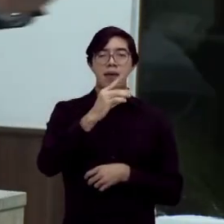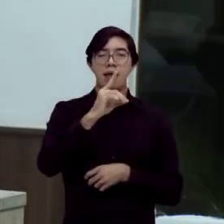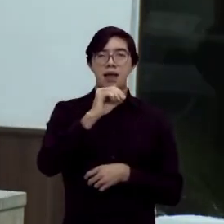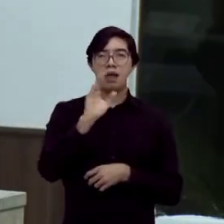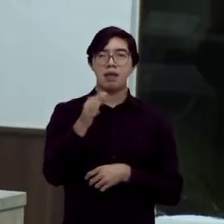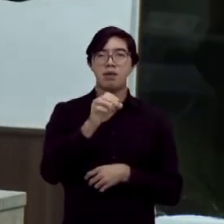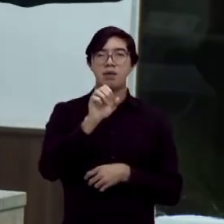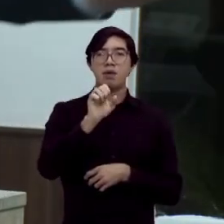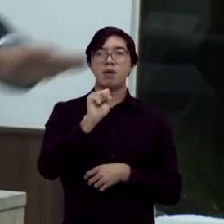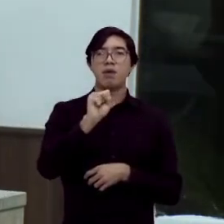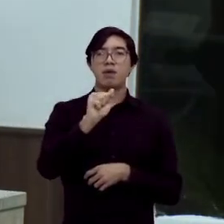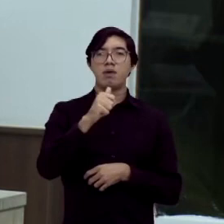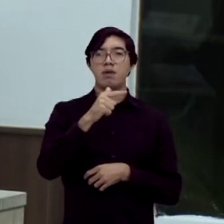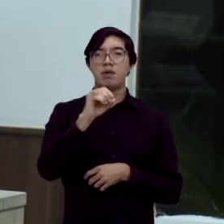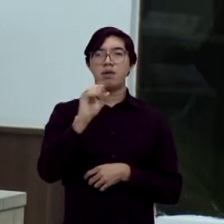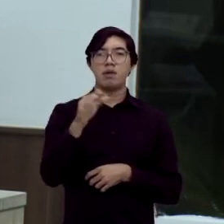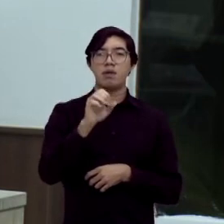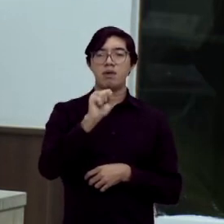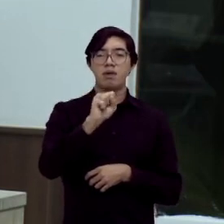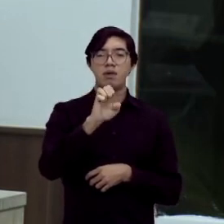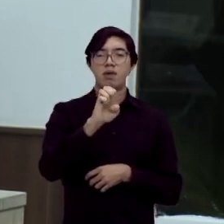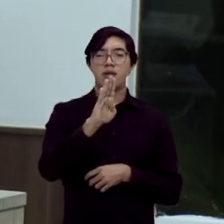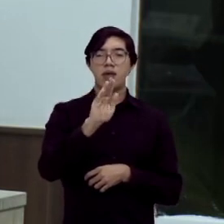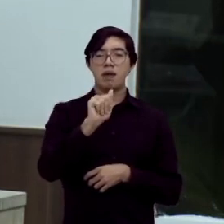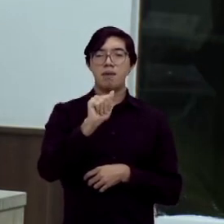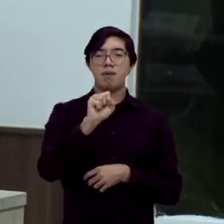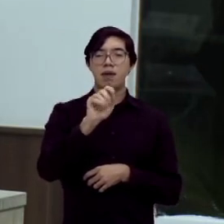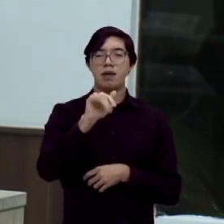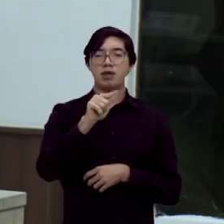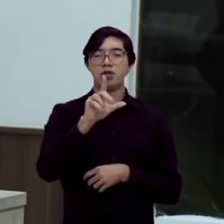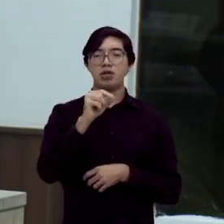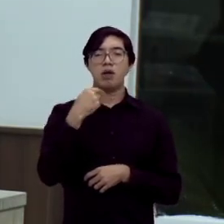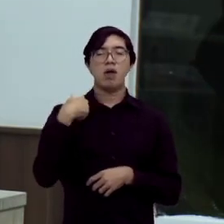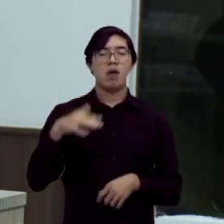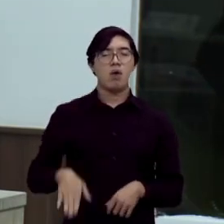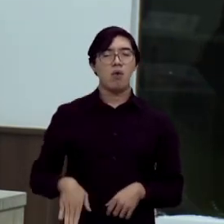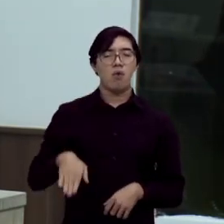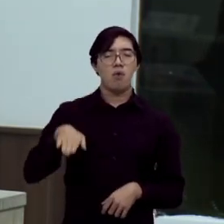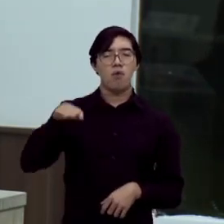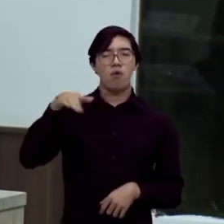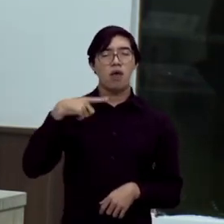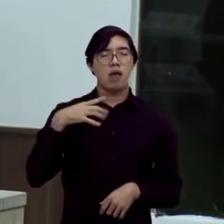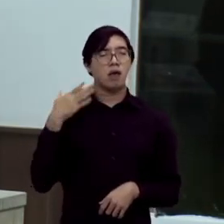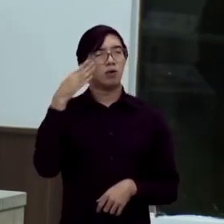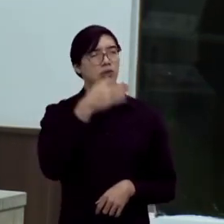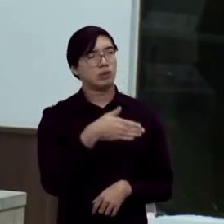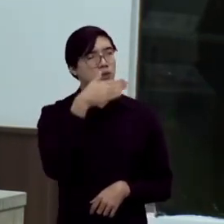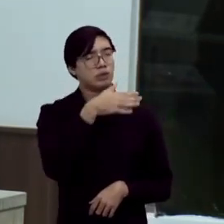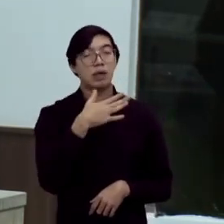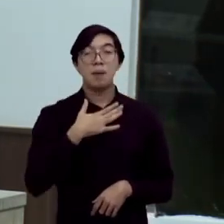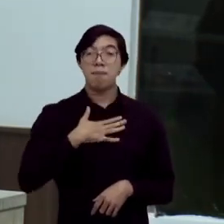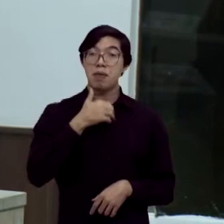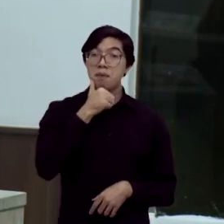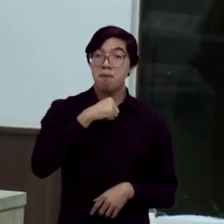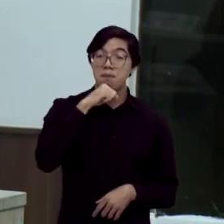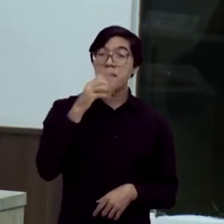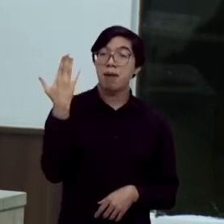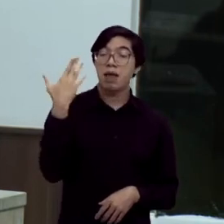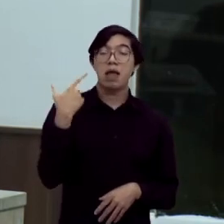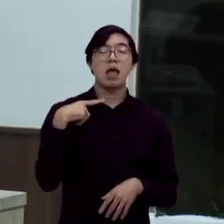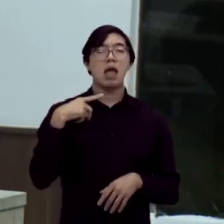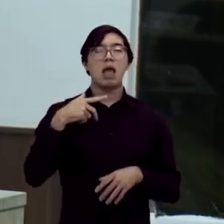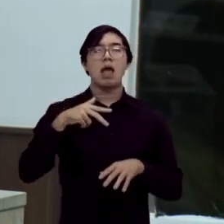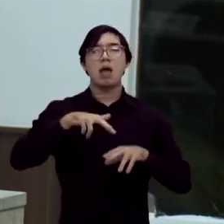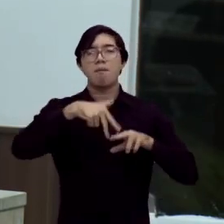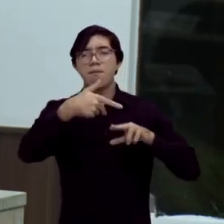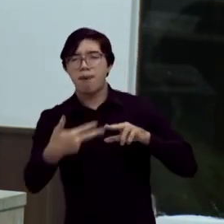desenvolvendo, crescendo, e minha mãe praticava hidroginástica, aula de inglês, e